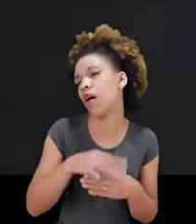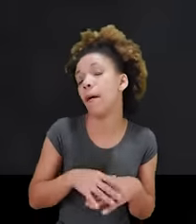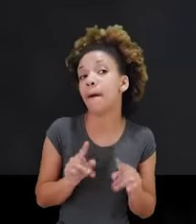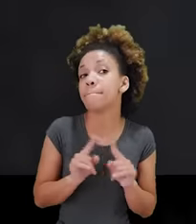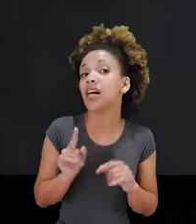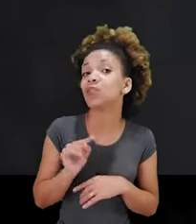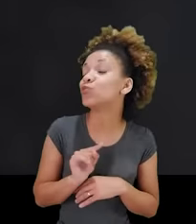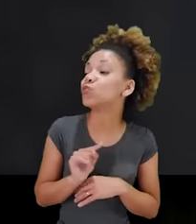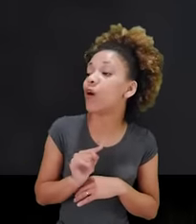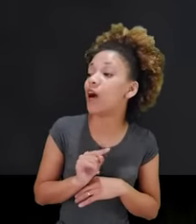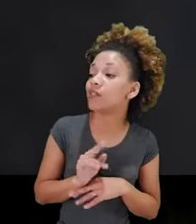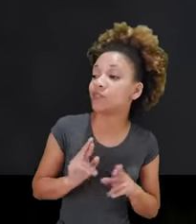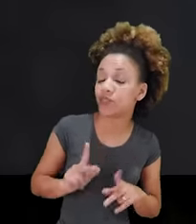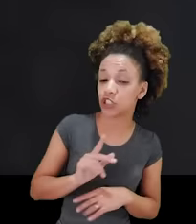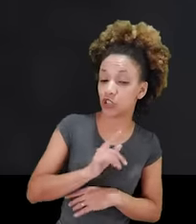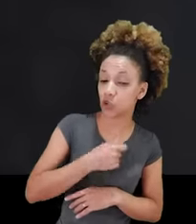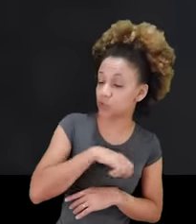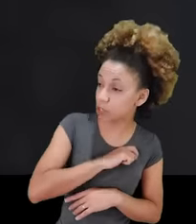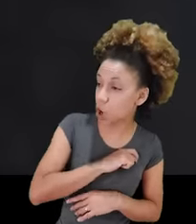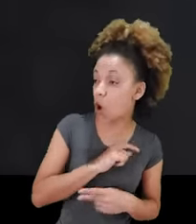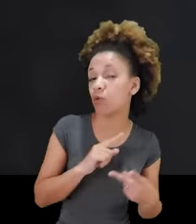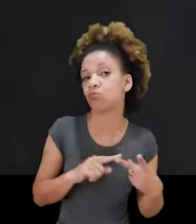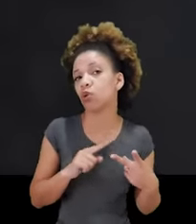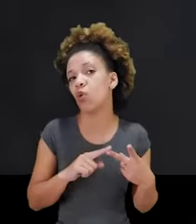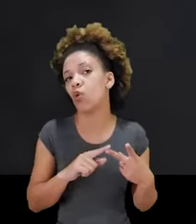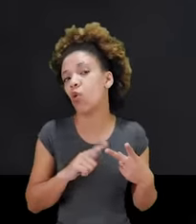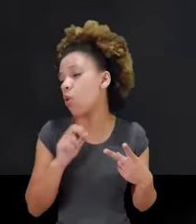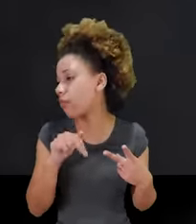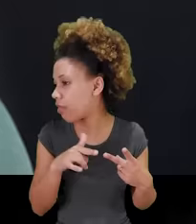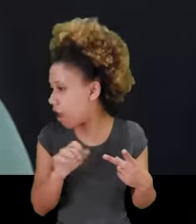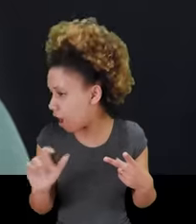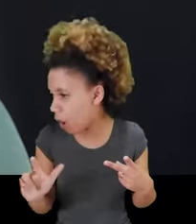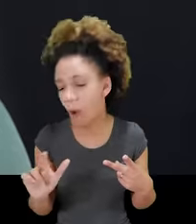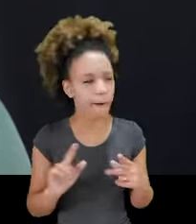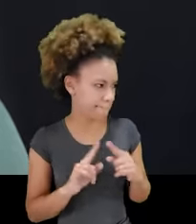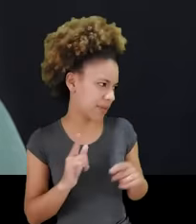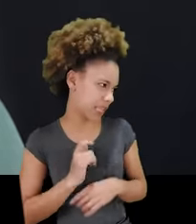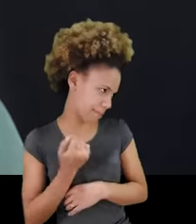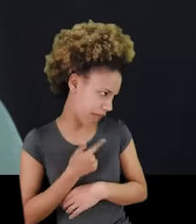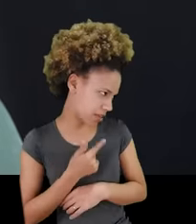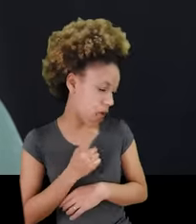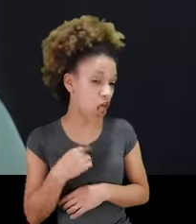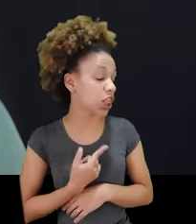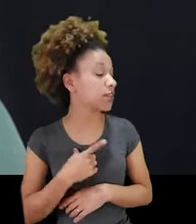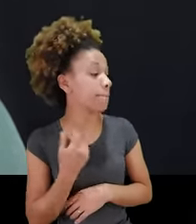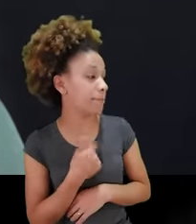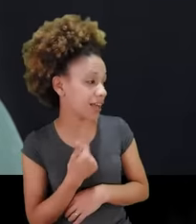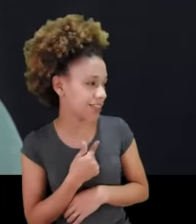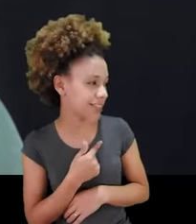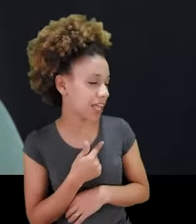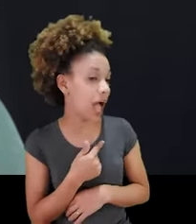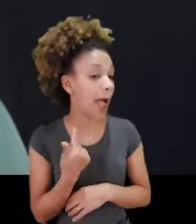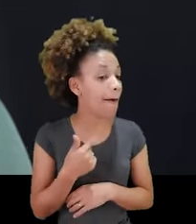Mas não é muito diferente do espanhol, muito diferente do alemão. Muito diferente do Mas vocês francês. Têm piadas, por exemplo. A gente tem muita piada que vocês são